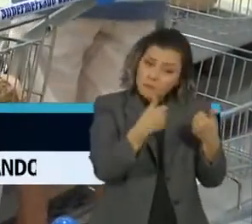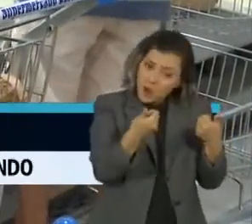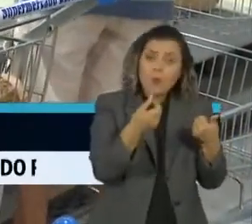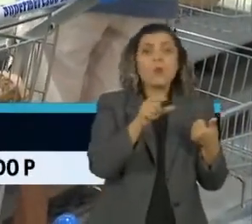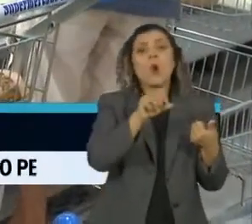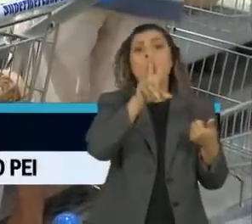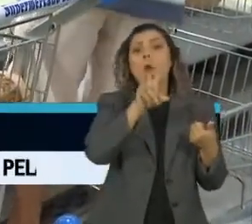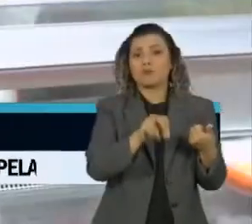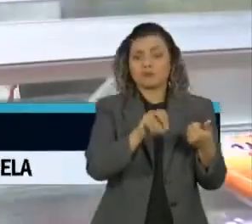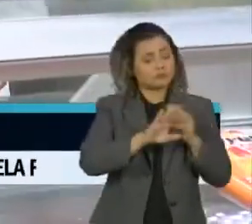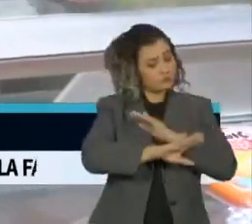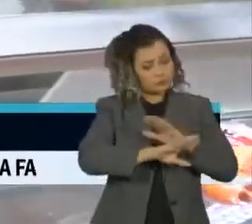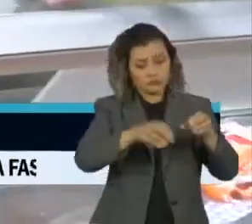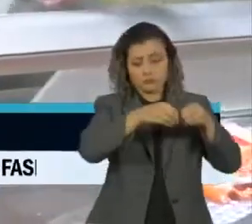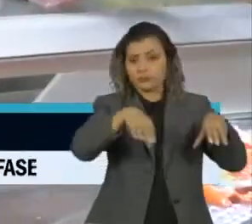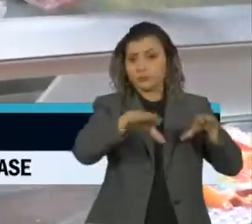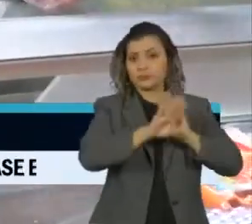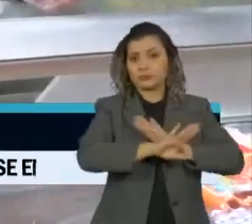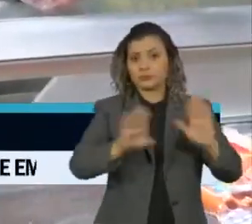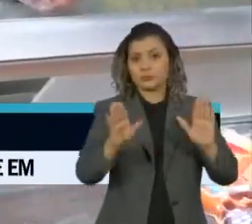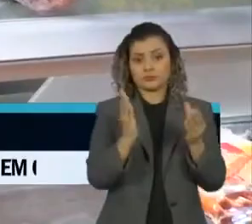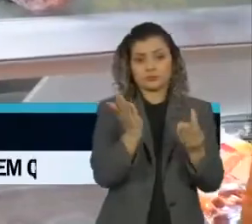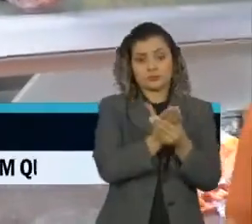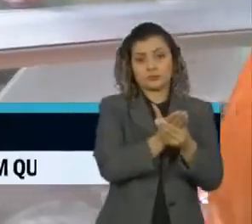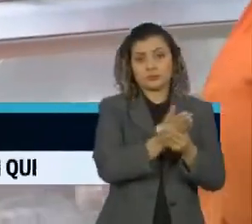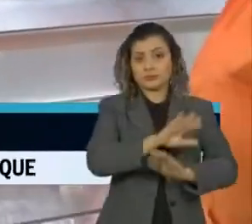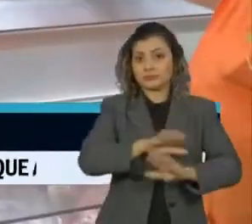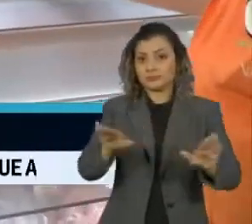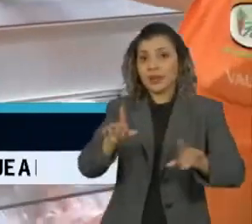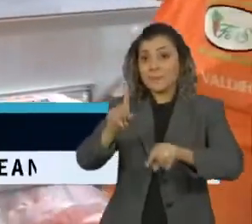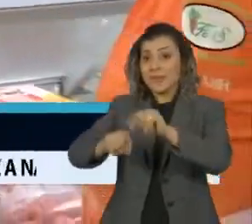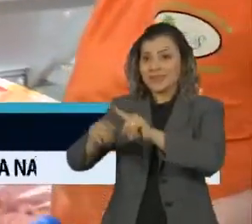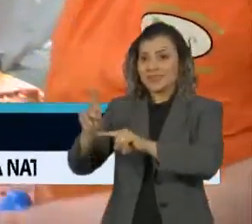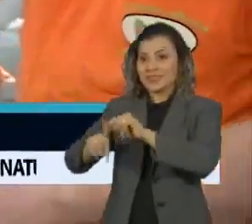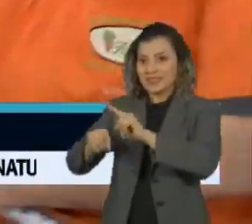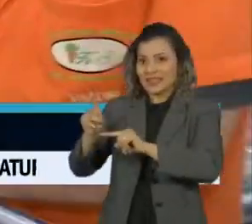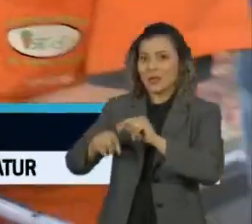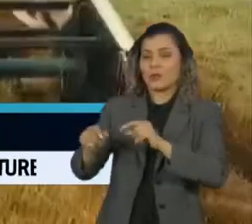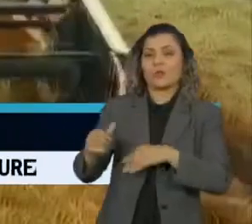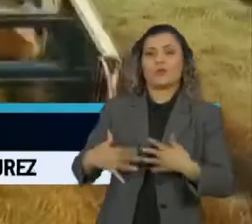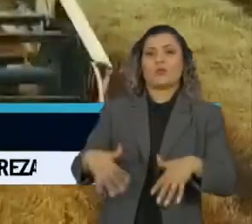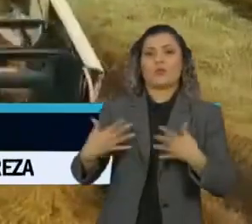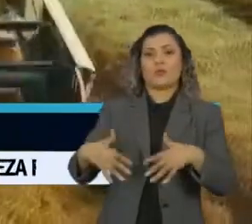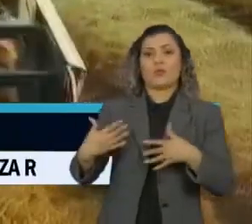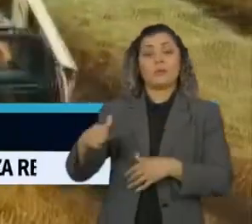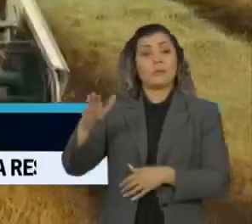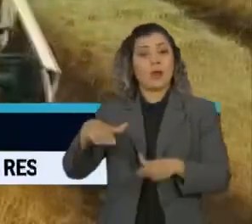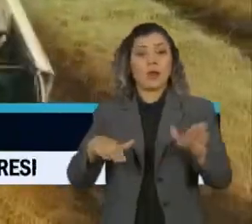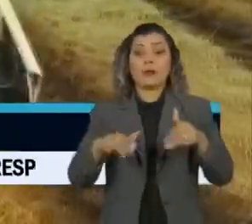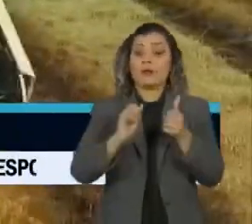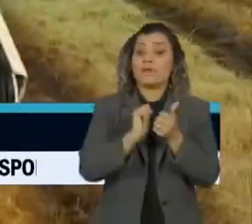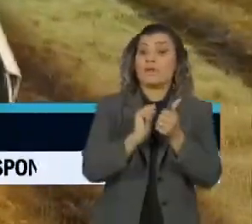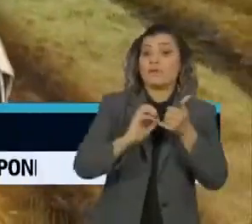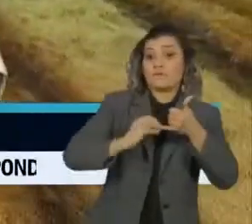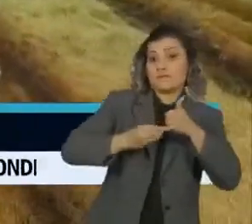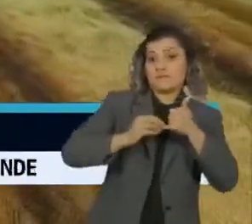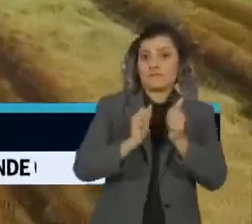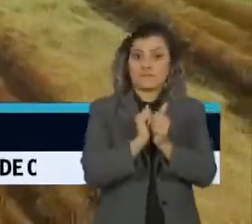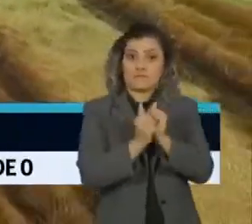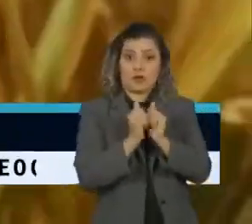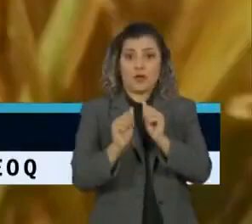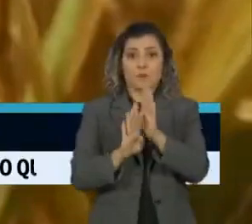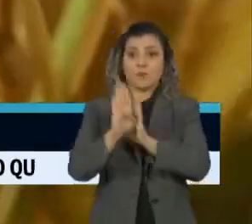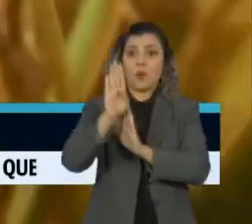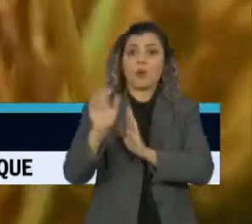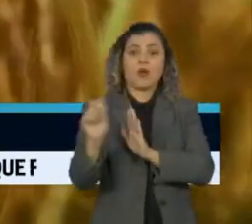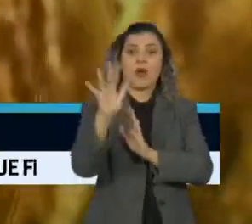as carnes no geral. Todos esses produtos estão com baixa oferta nas prateleiras. A alta do feijão e do arroz tem a ver com